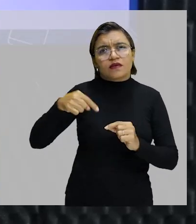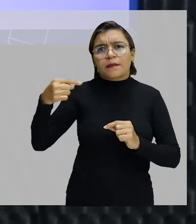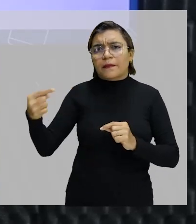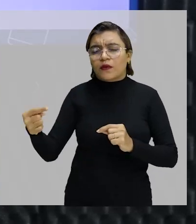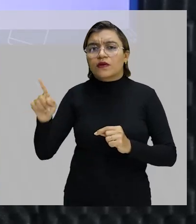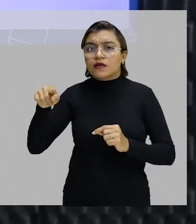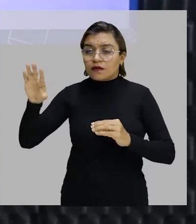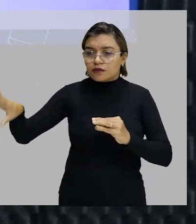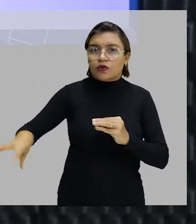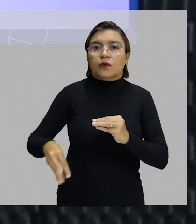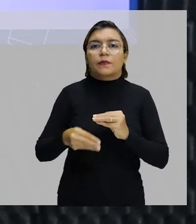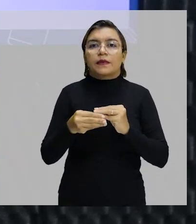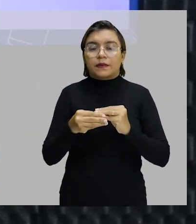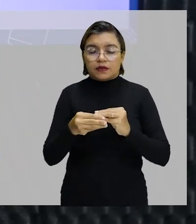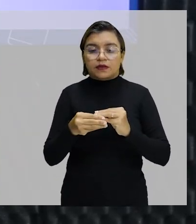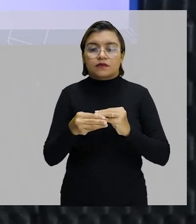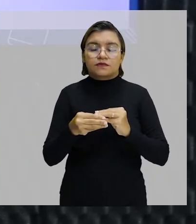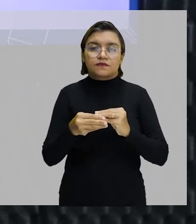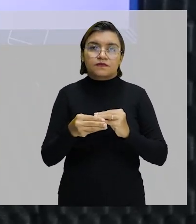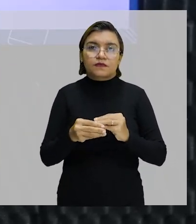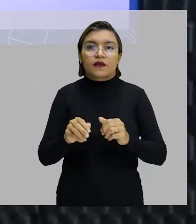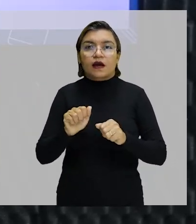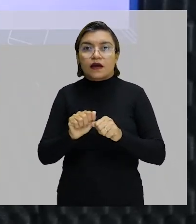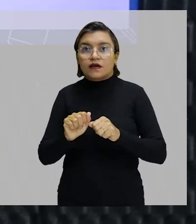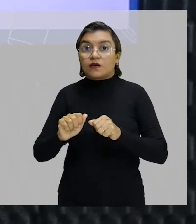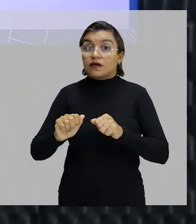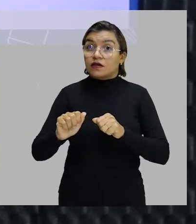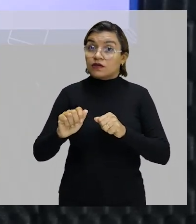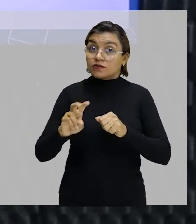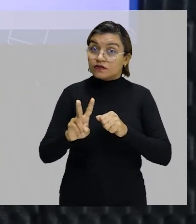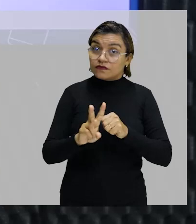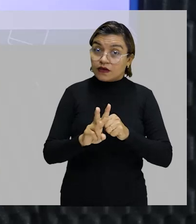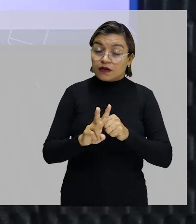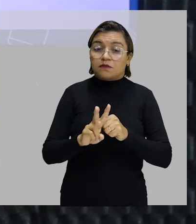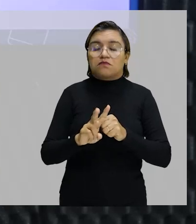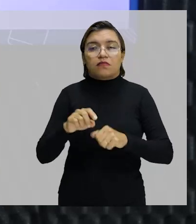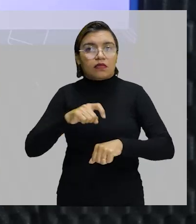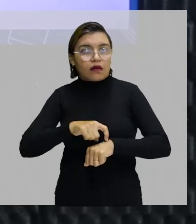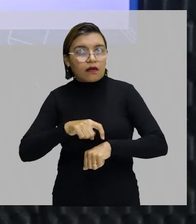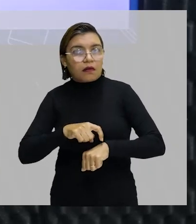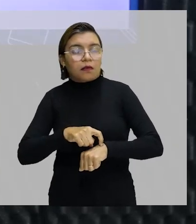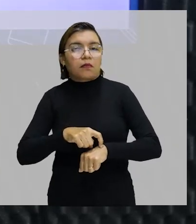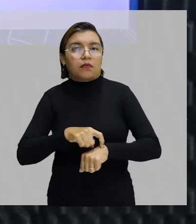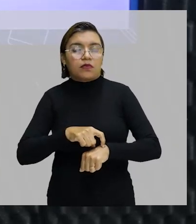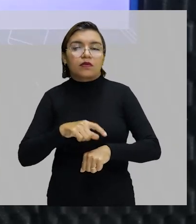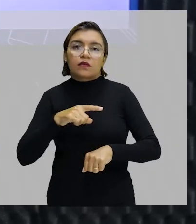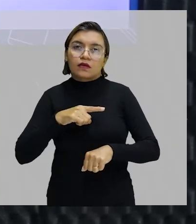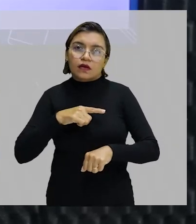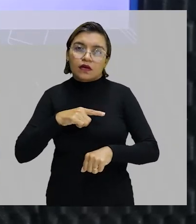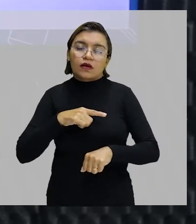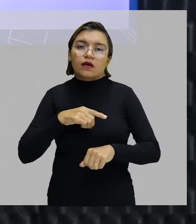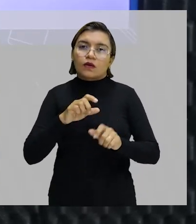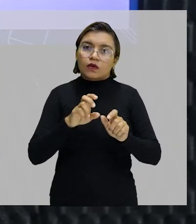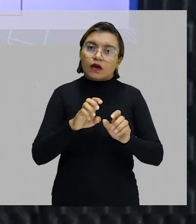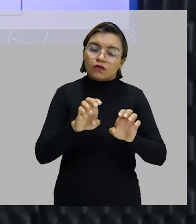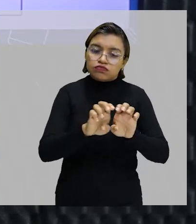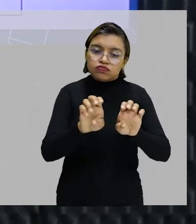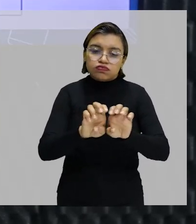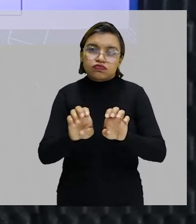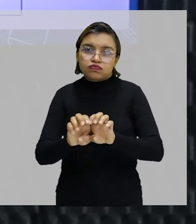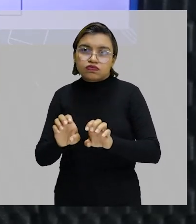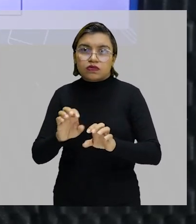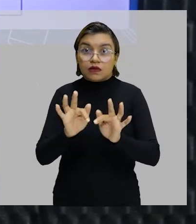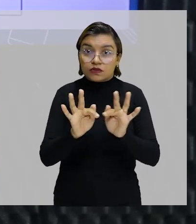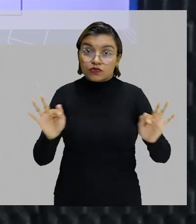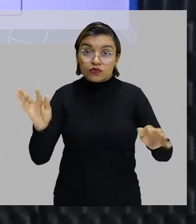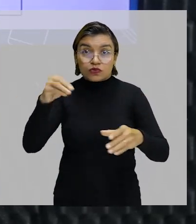nosso complemento. Um advérbio de tempo, um objeto direto ou indireto, são construções que você vai utilizando dentro